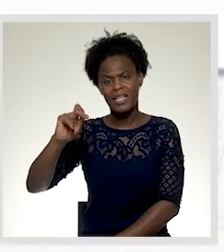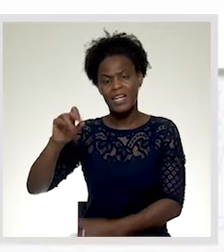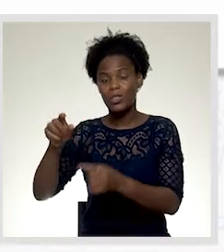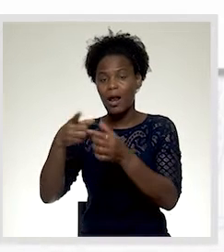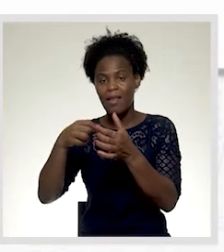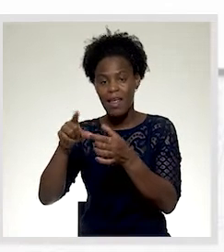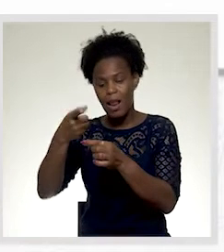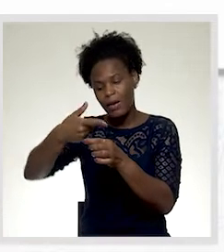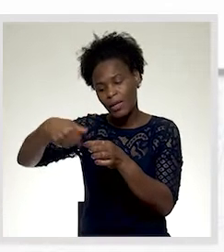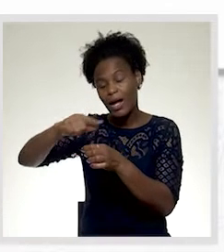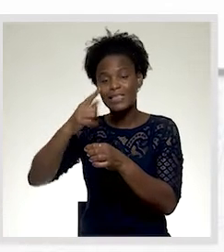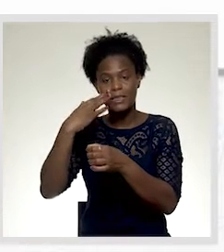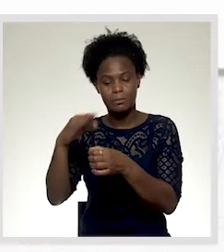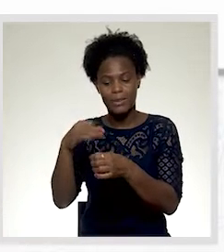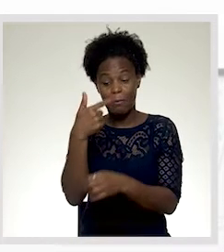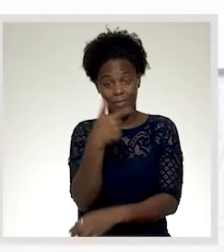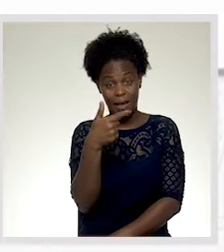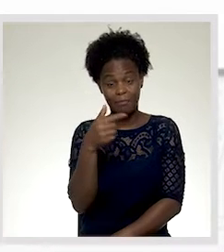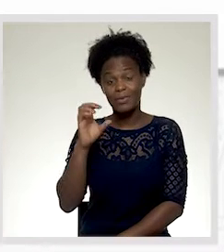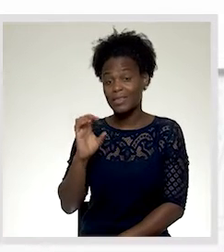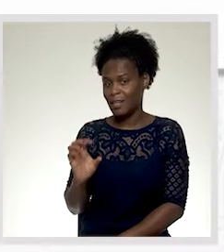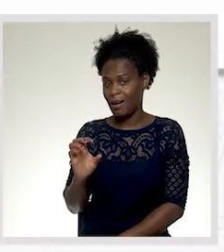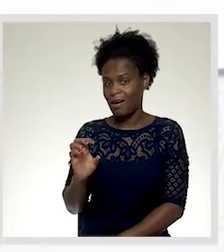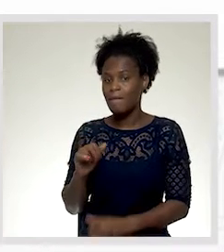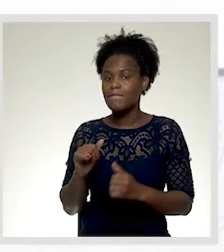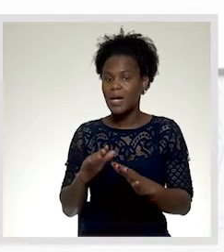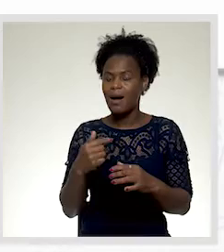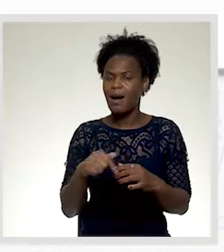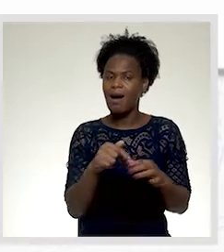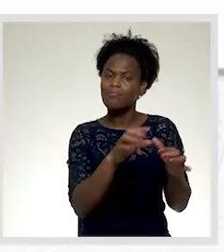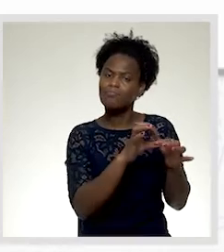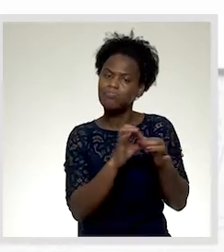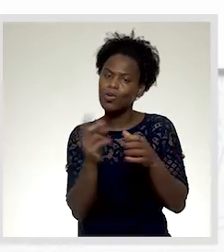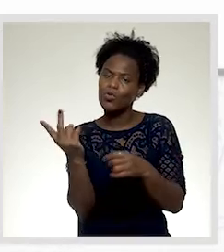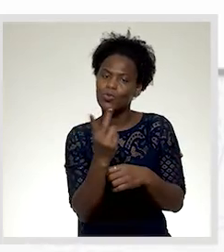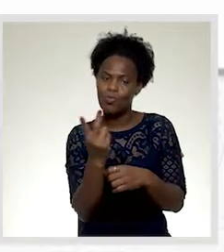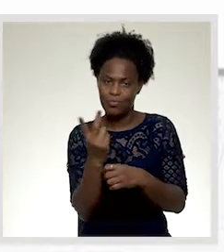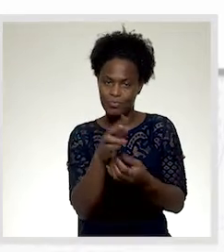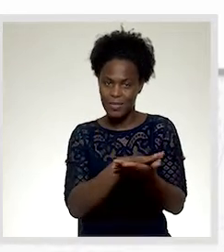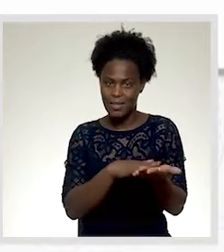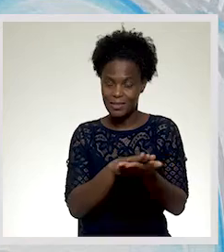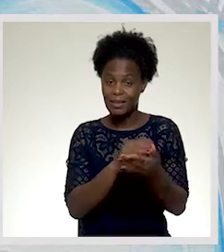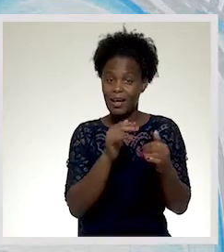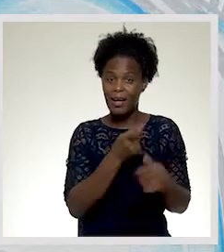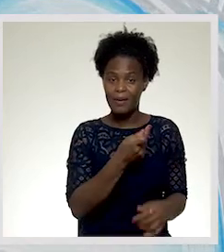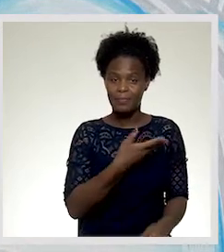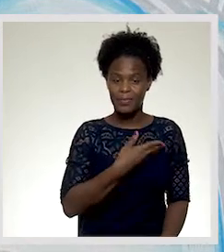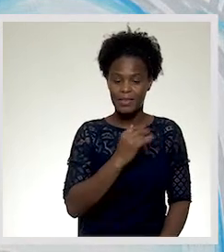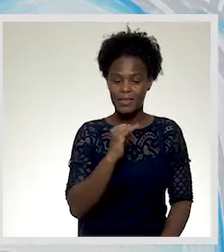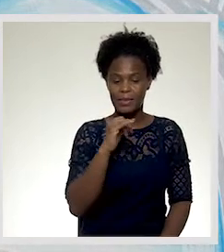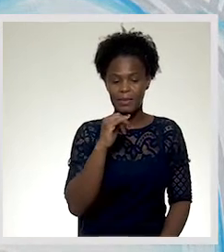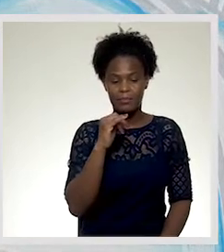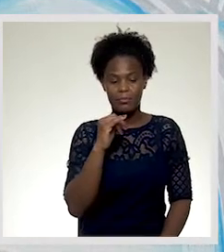possuem anel simples. Temos aqui a timina e a citosina. No entanto, há uma certa complementaridade entre essas bases.